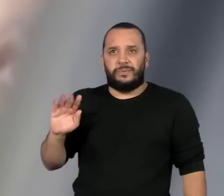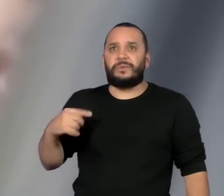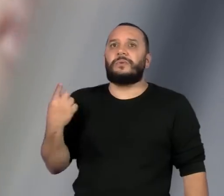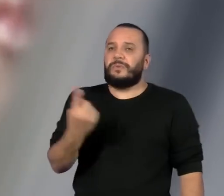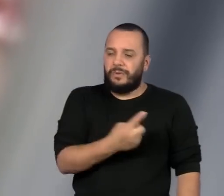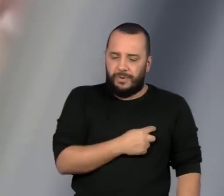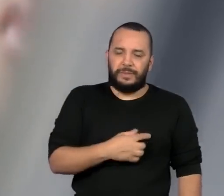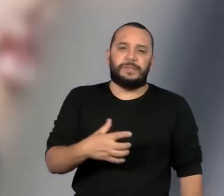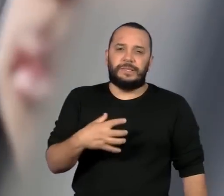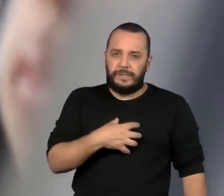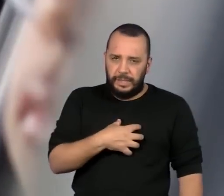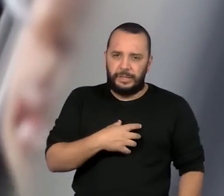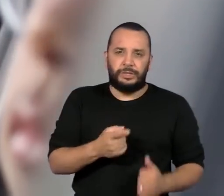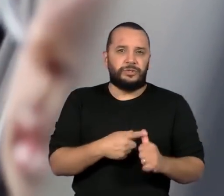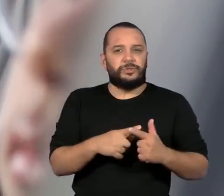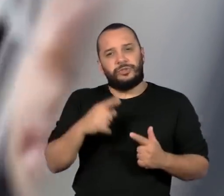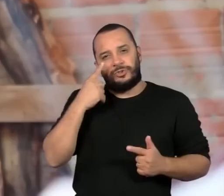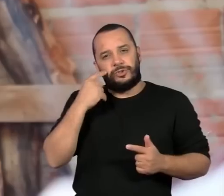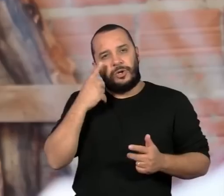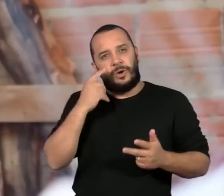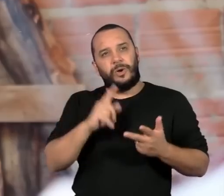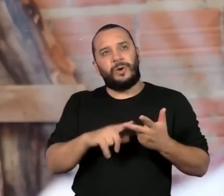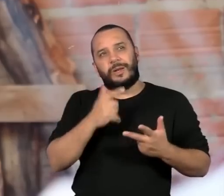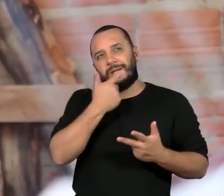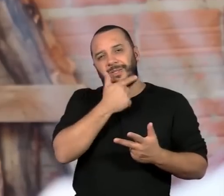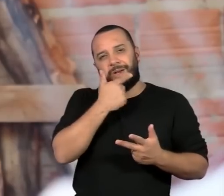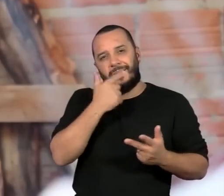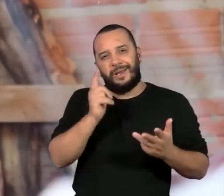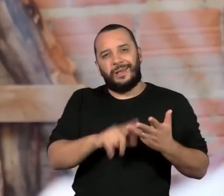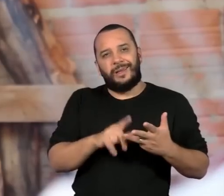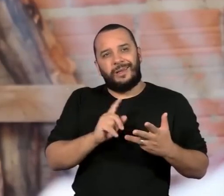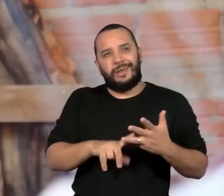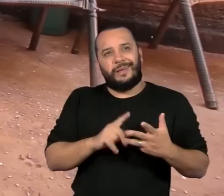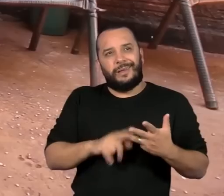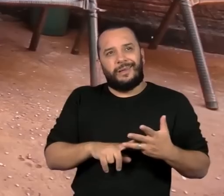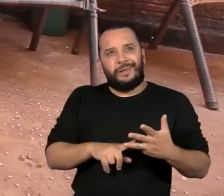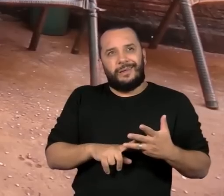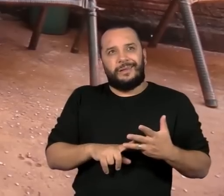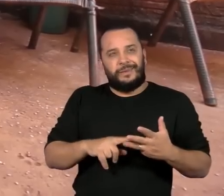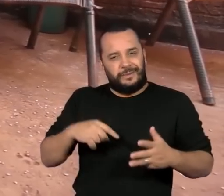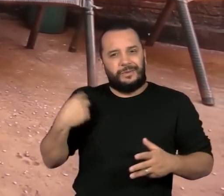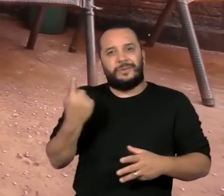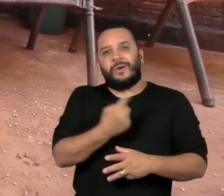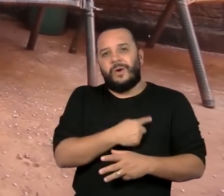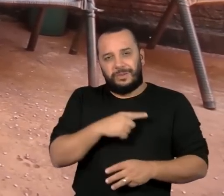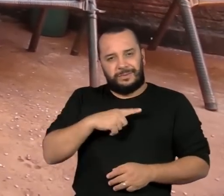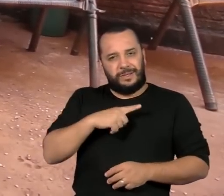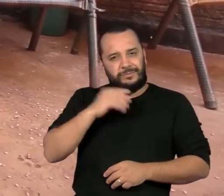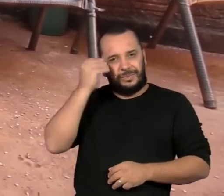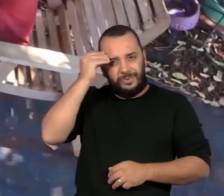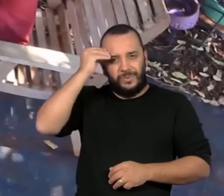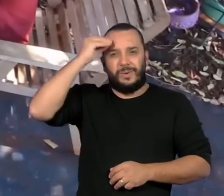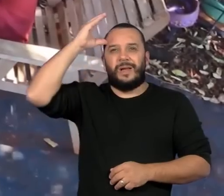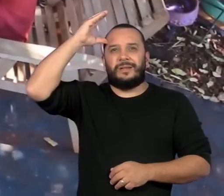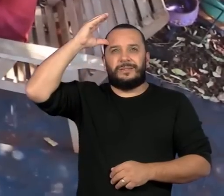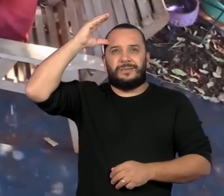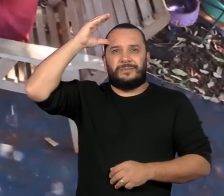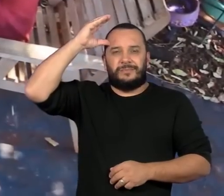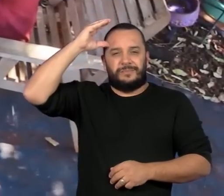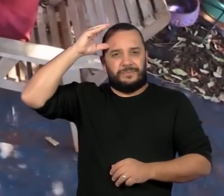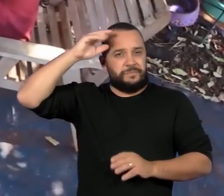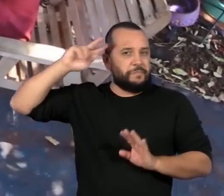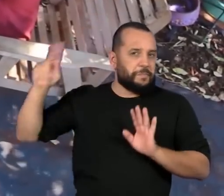gente chora, a gente sorri, né? A gente detém de intelectualidades, né? Muito,